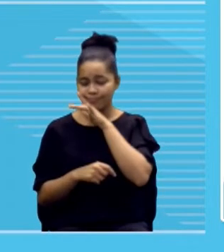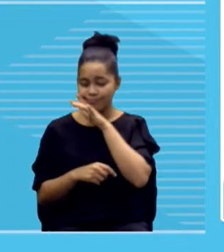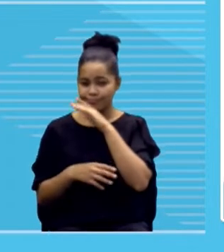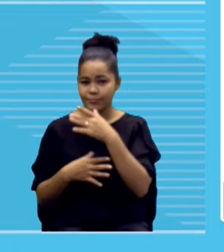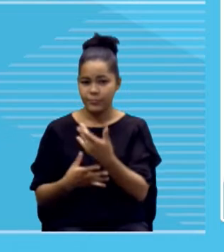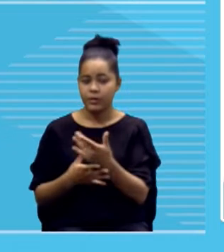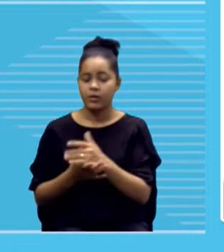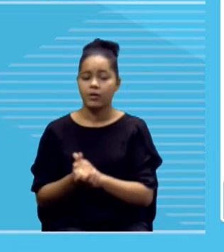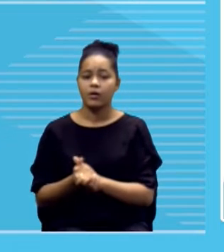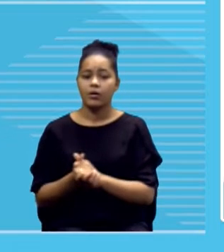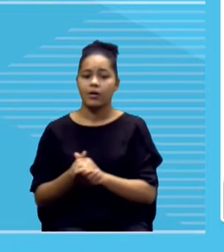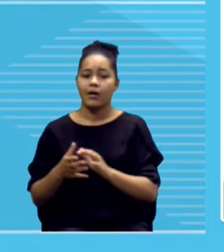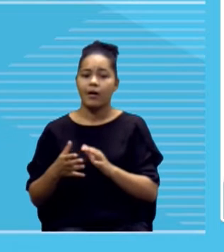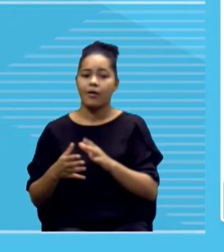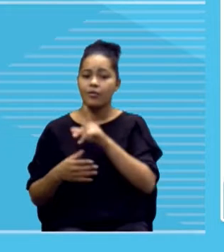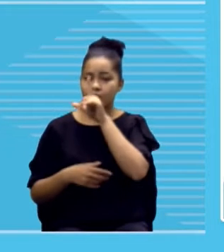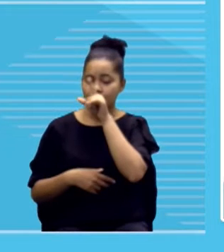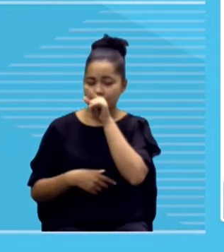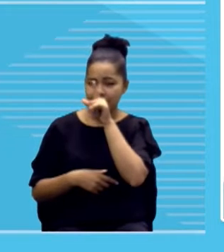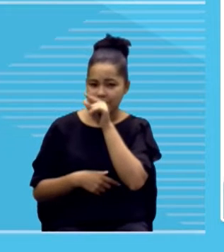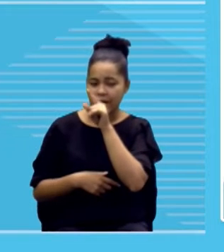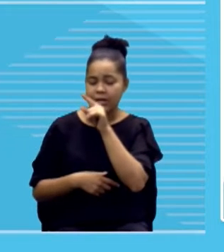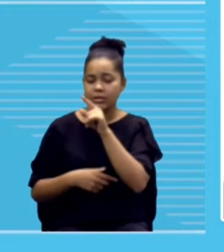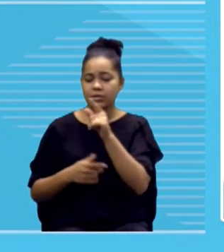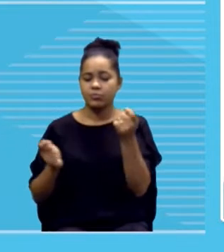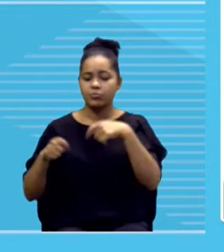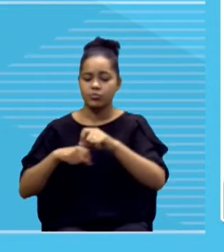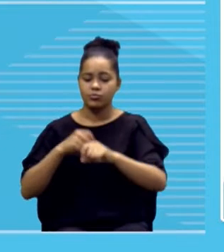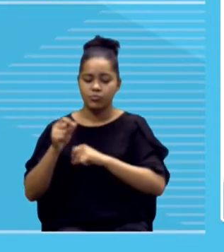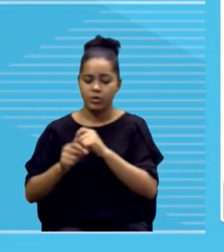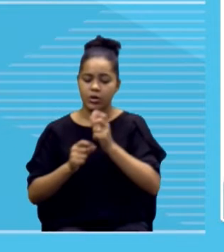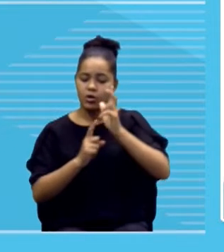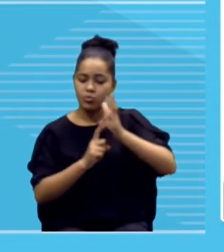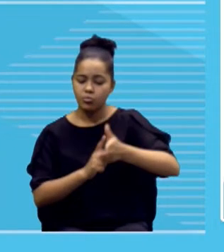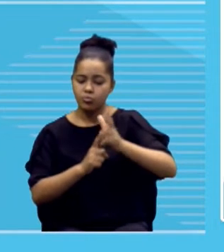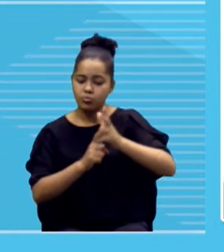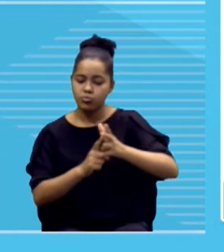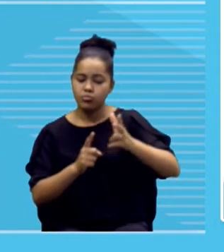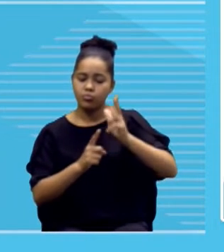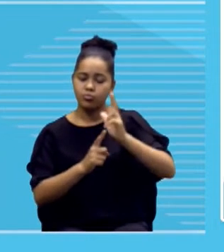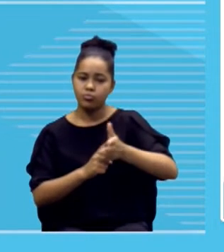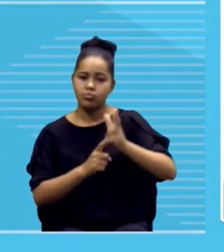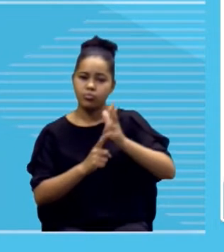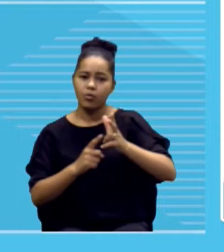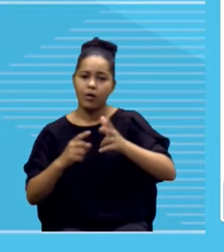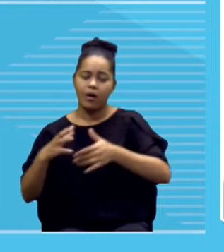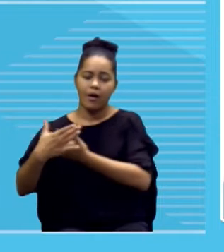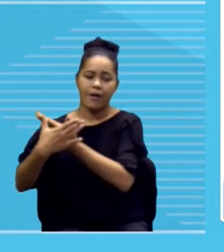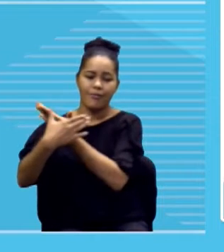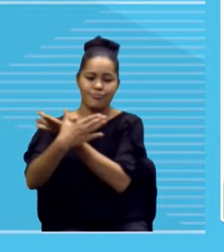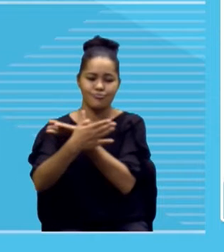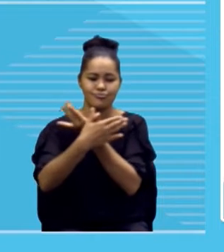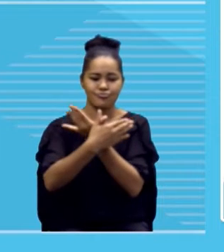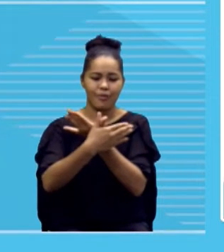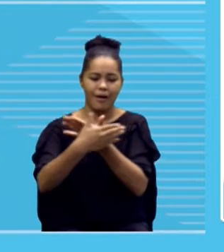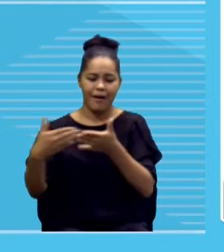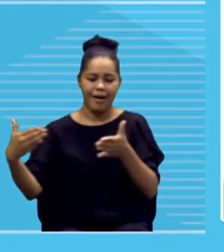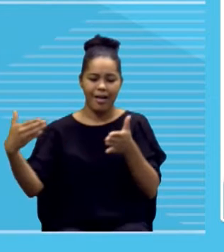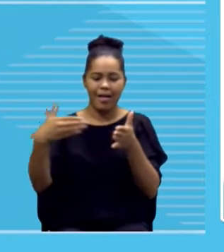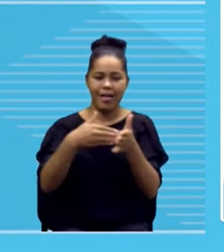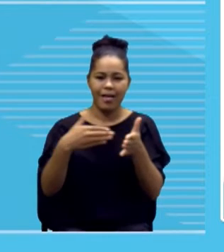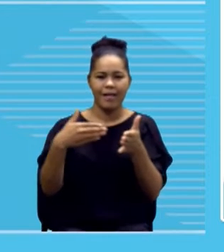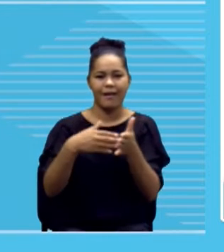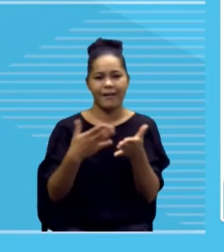riscos a elas, que podem chocar com as pás durante os voos. Então, outro ponto negativo é que a gente precisa se preocupar se naquela região vai